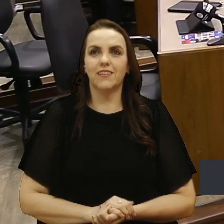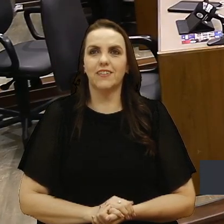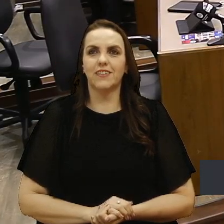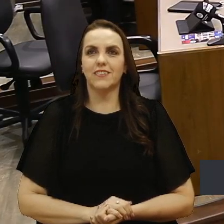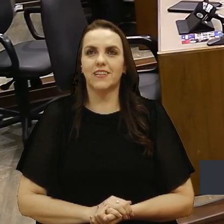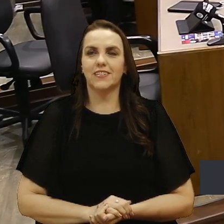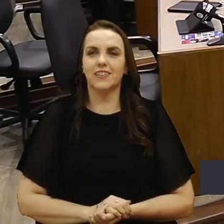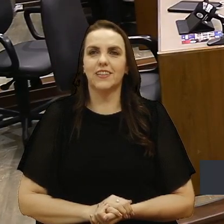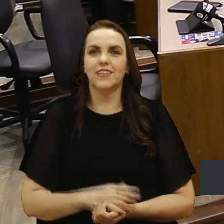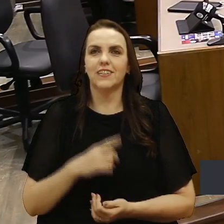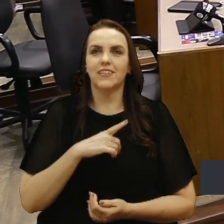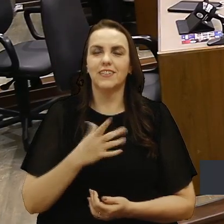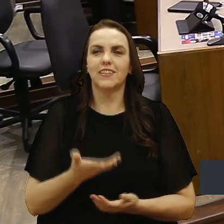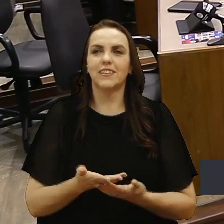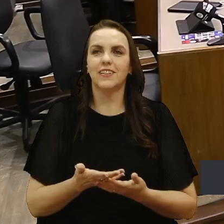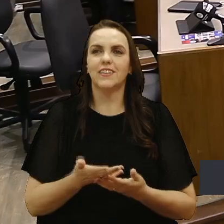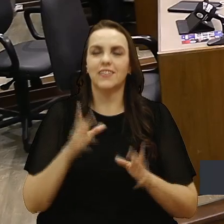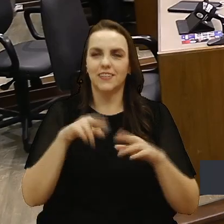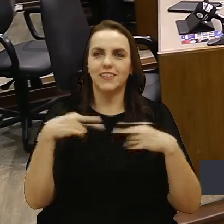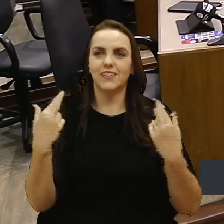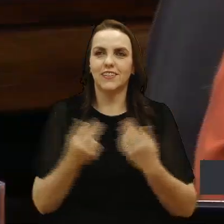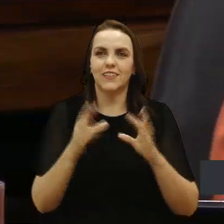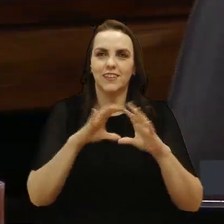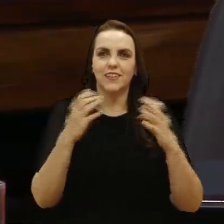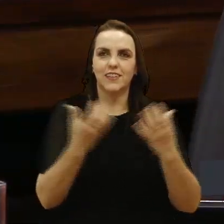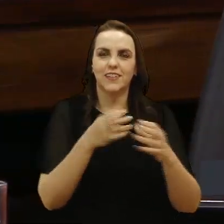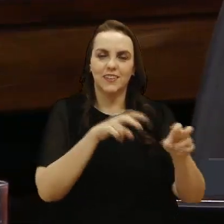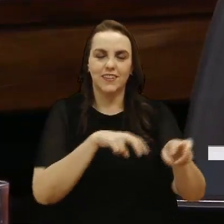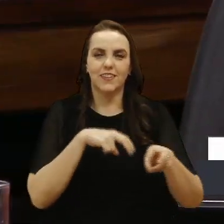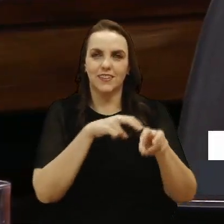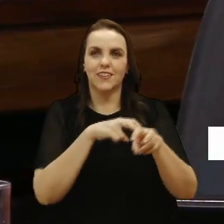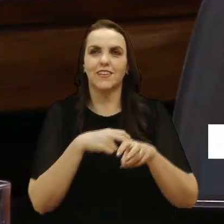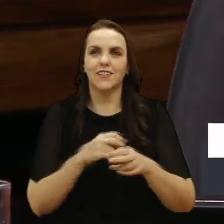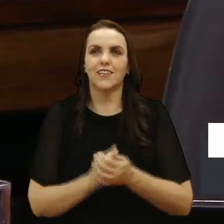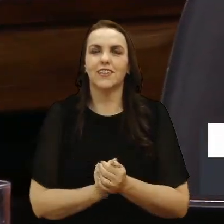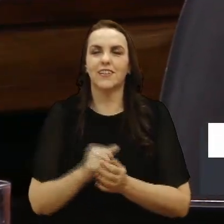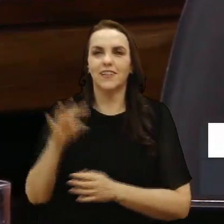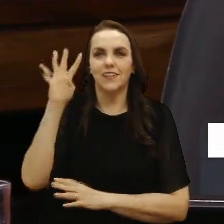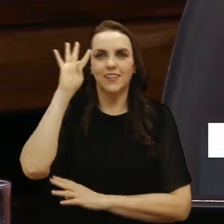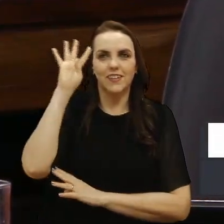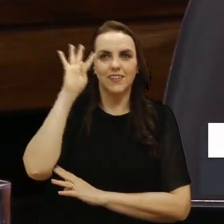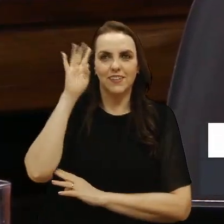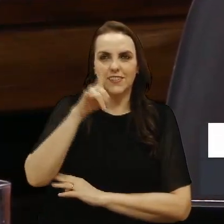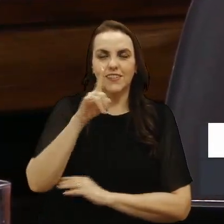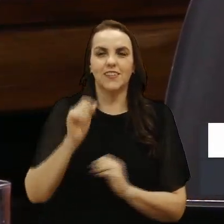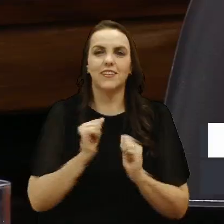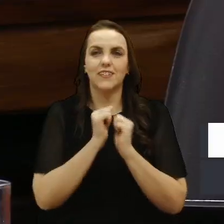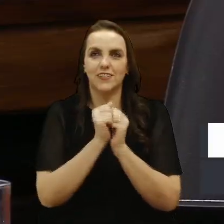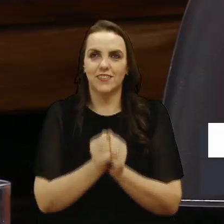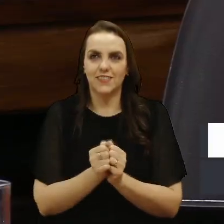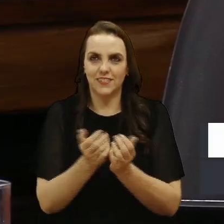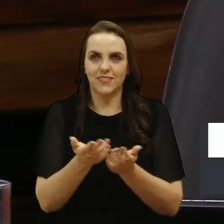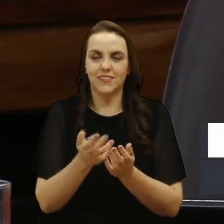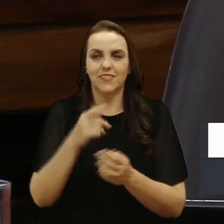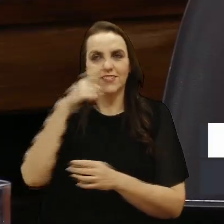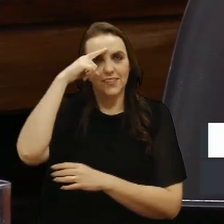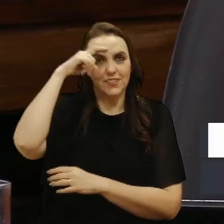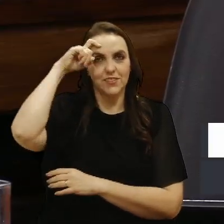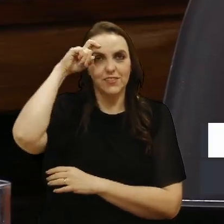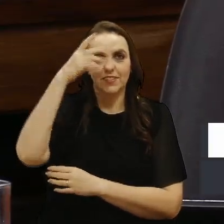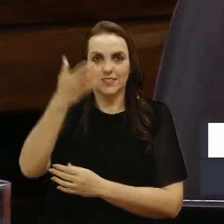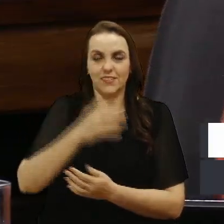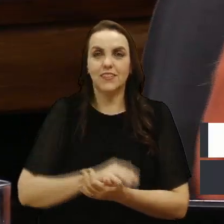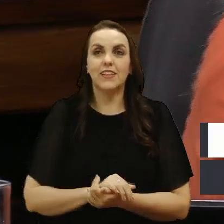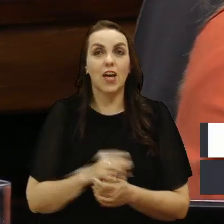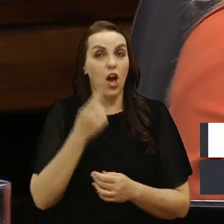diz, tá? Eu fiz reunião nas comunidades de interior. Quarta-feira, junto estava o Suzin.